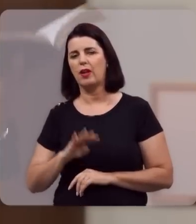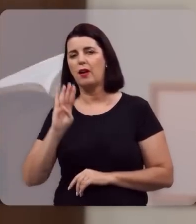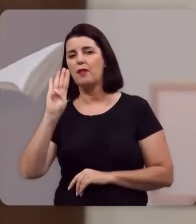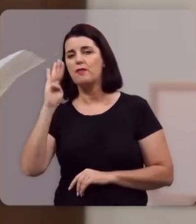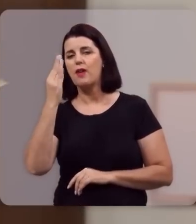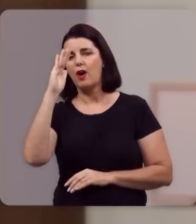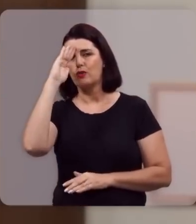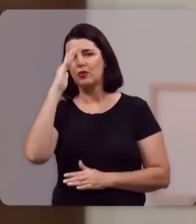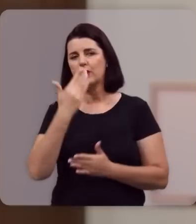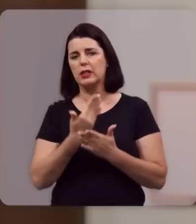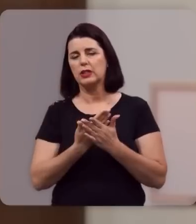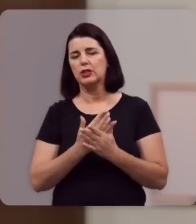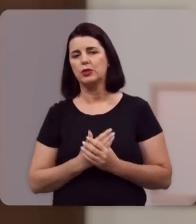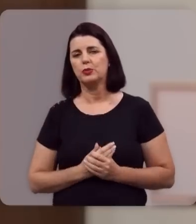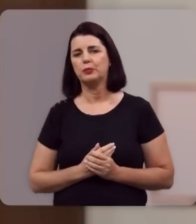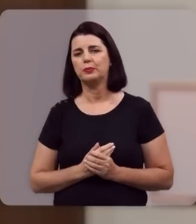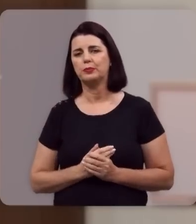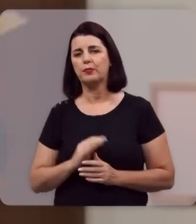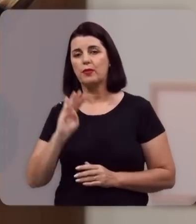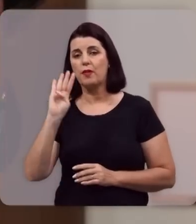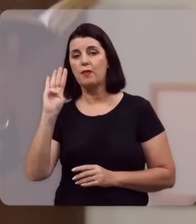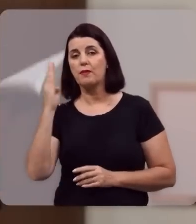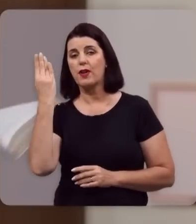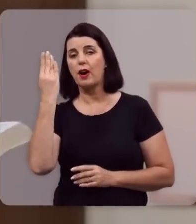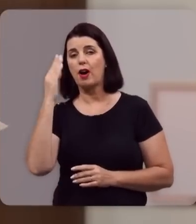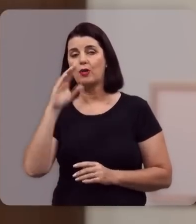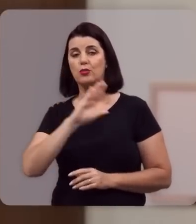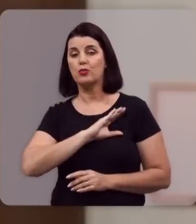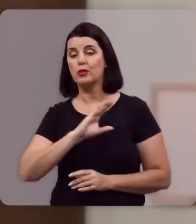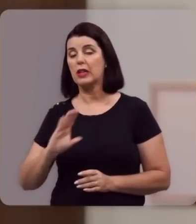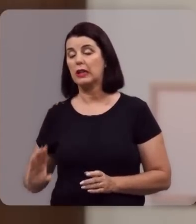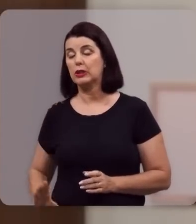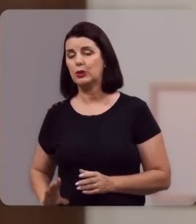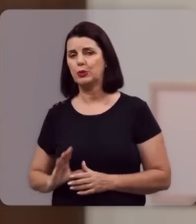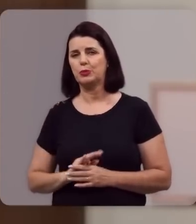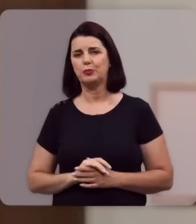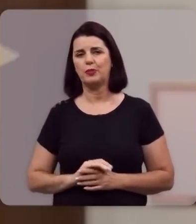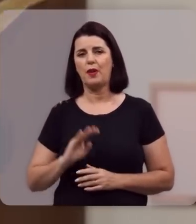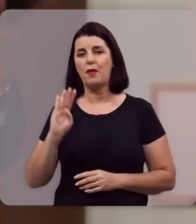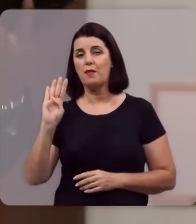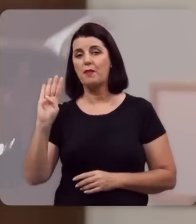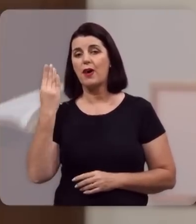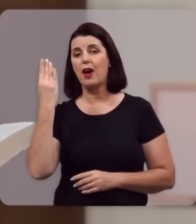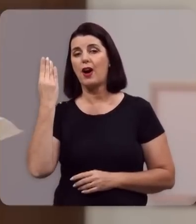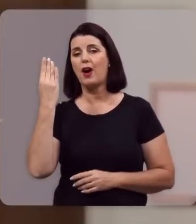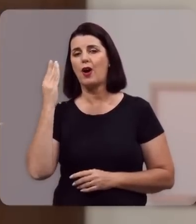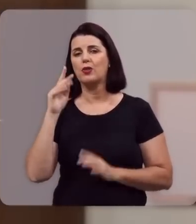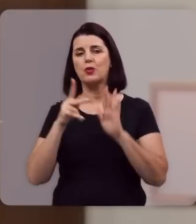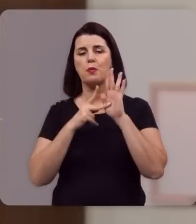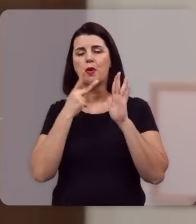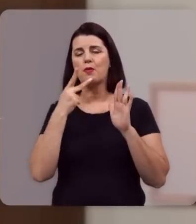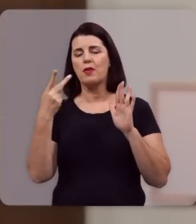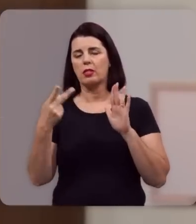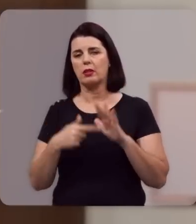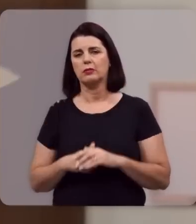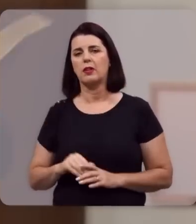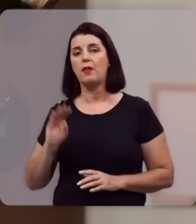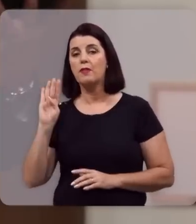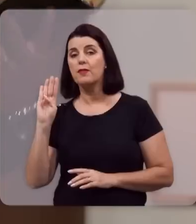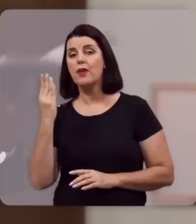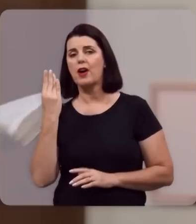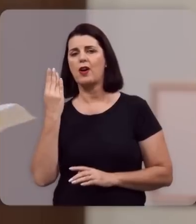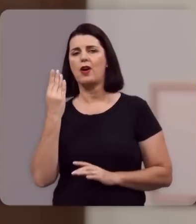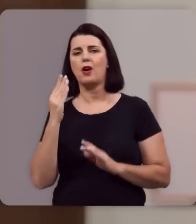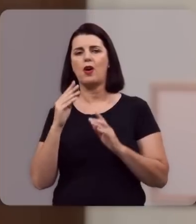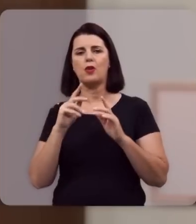das falsas crenças, dos falsos cristos, dos falsos profetas,